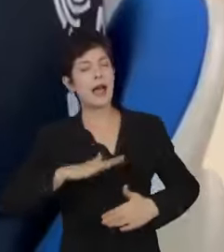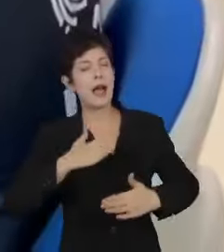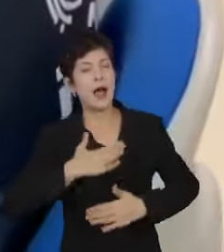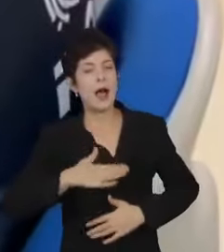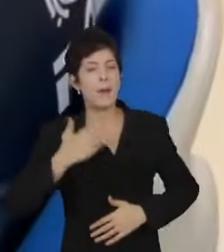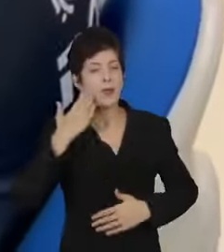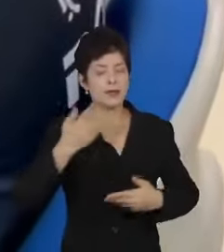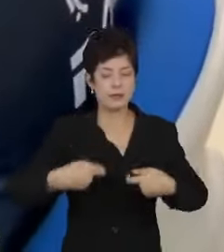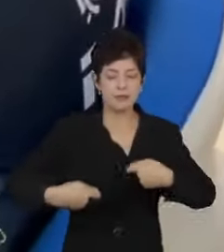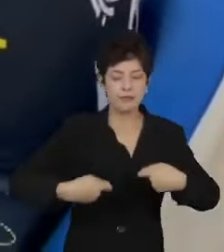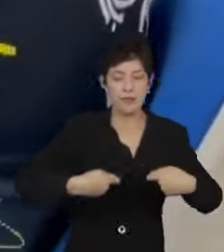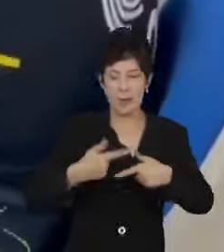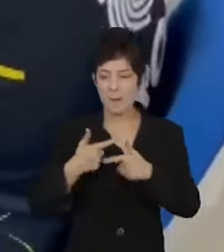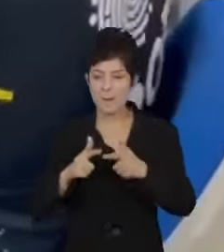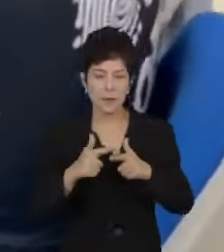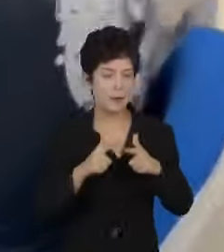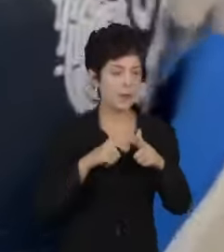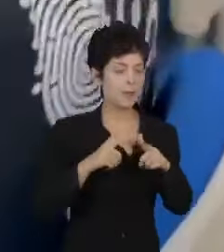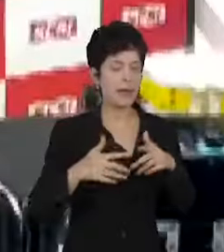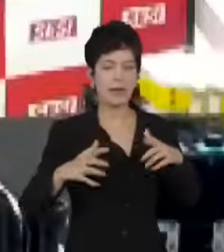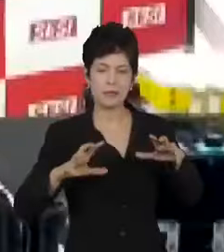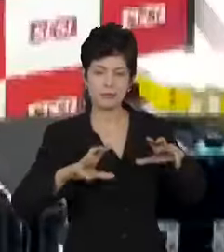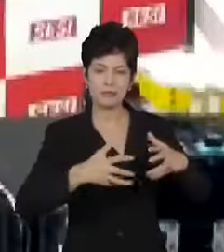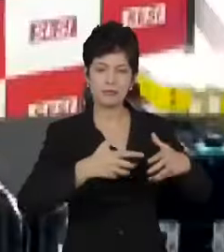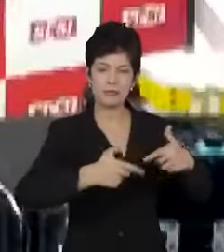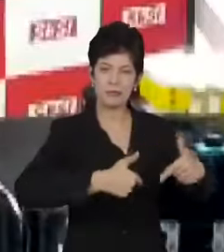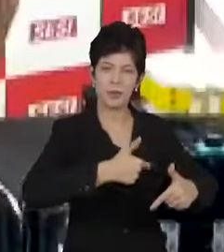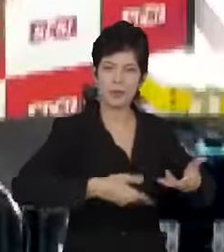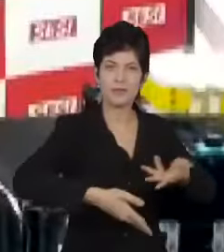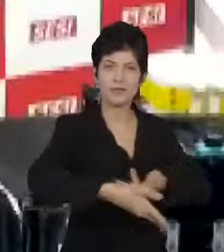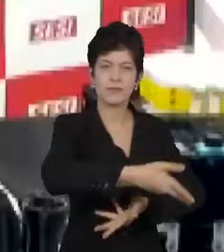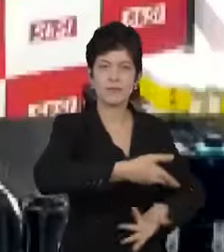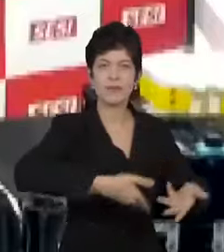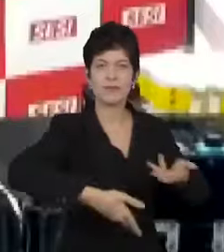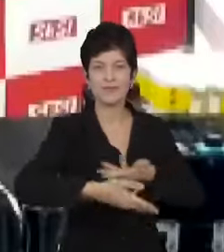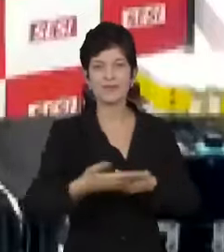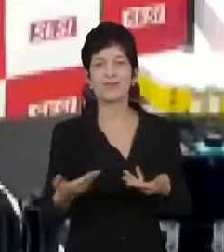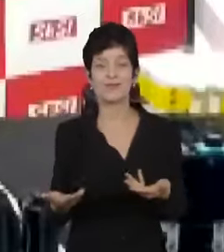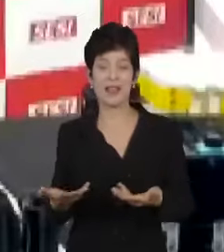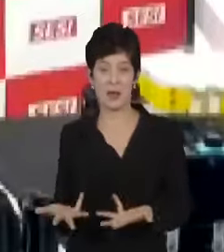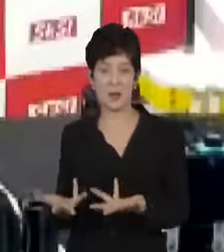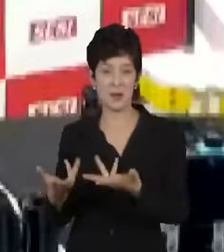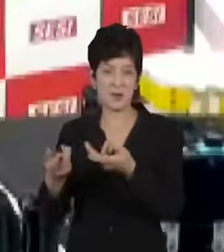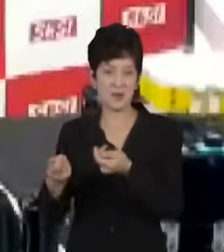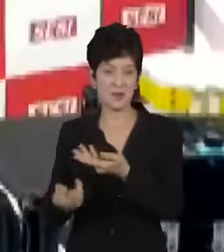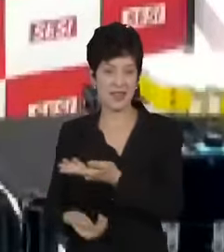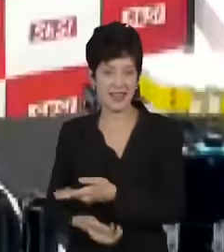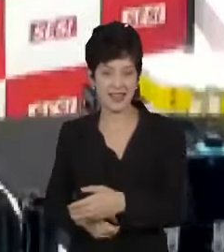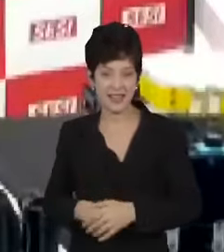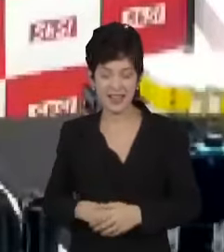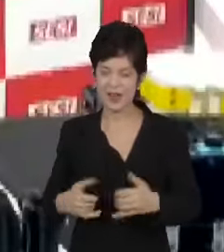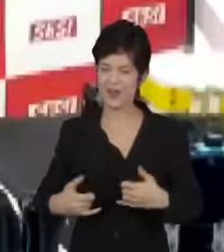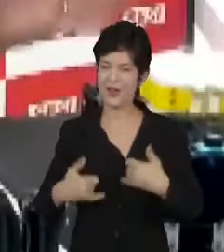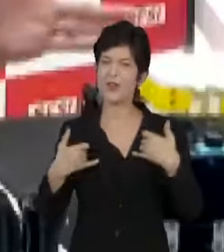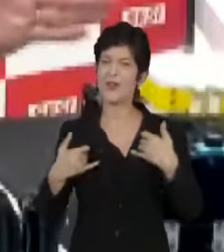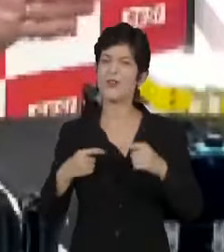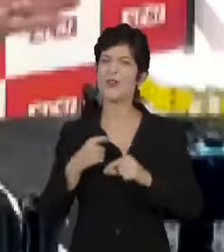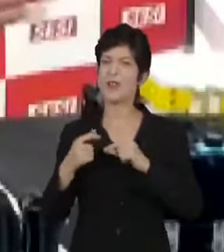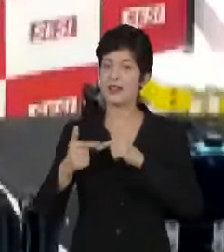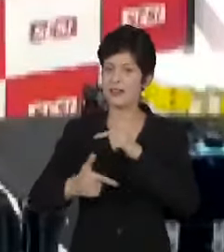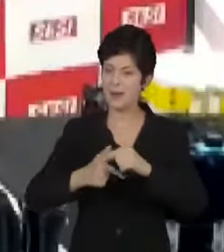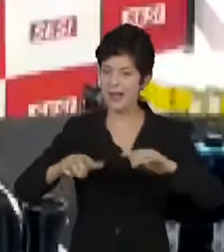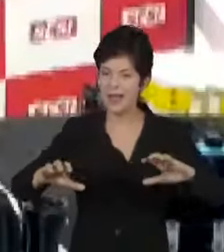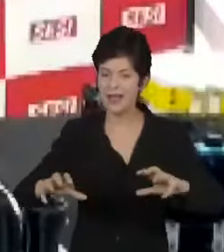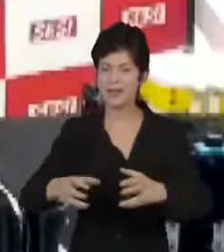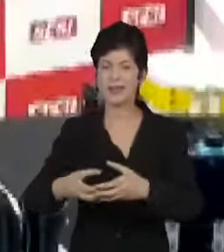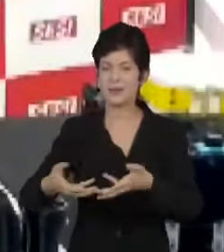sei lidar melhor com problemas e trabalhar mais em equipe. Claro, o prêmio é maravilhoso, né? Estamos super orgulhosos, mas essa parte do trabalho em